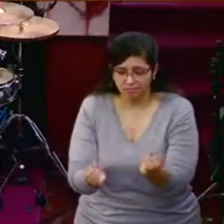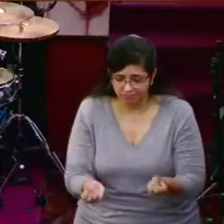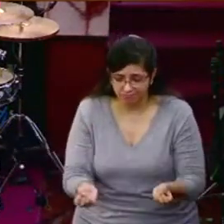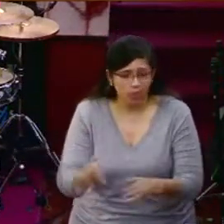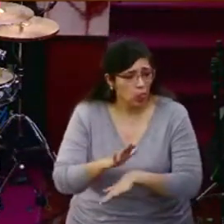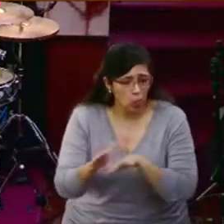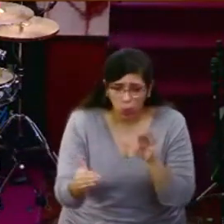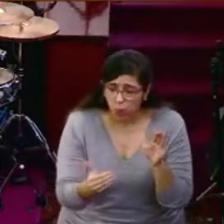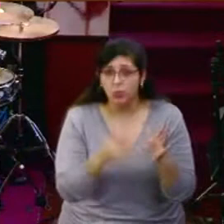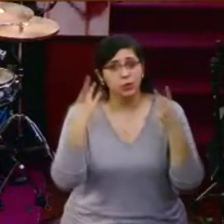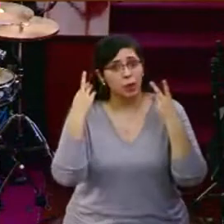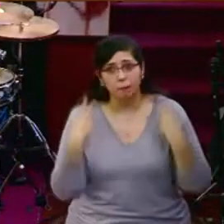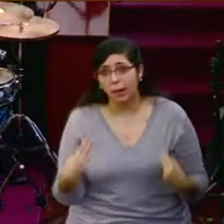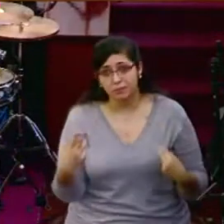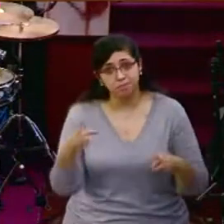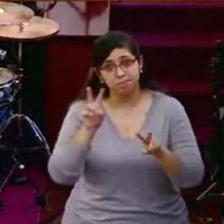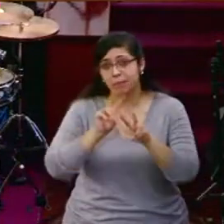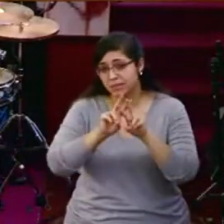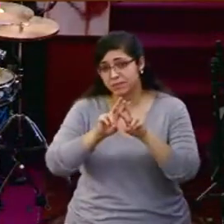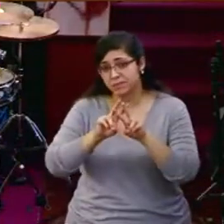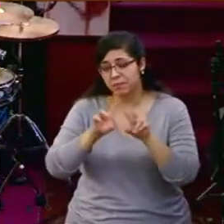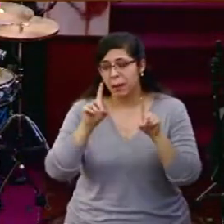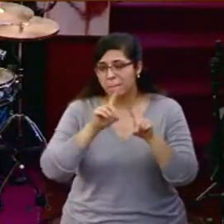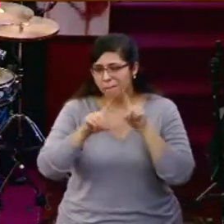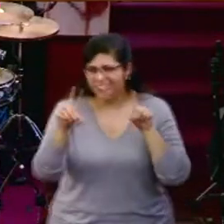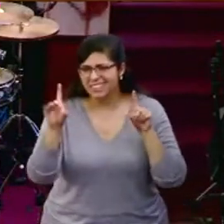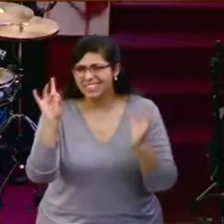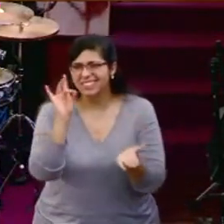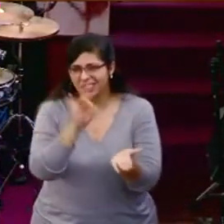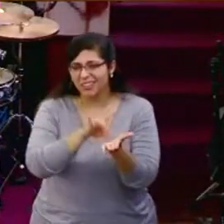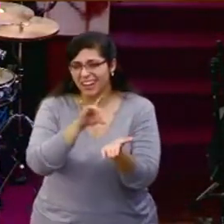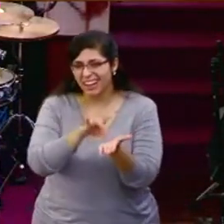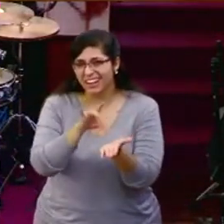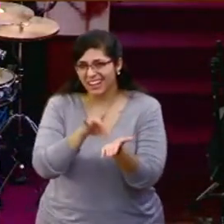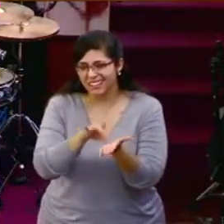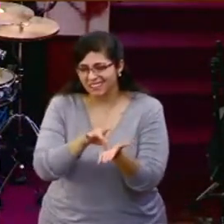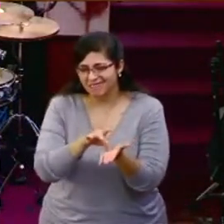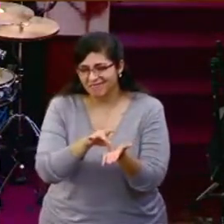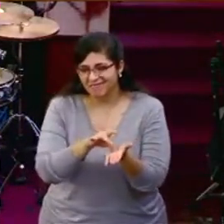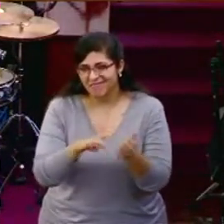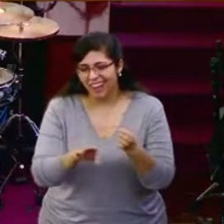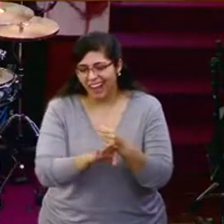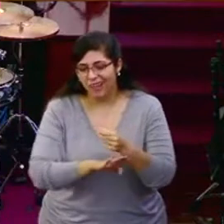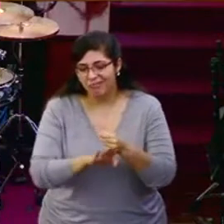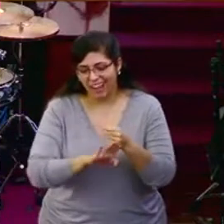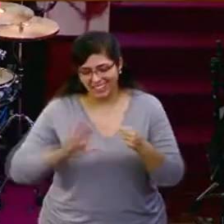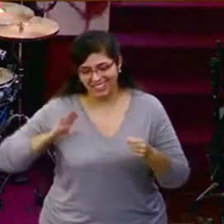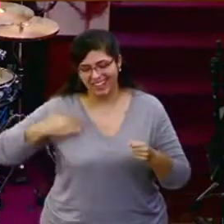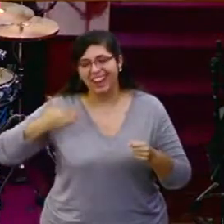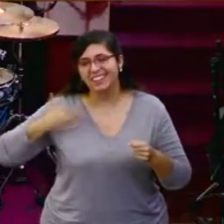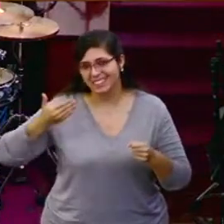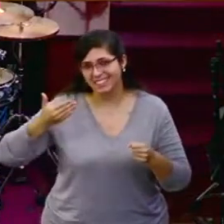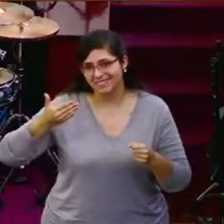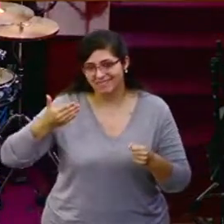de uma prisão verdadeiramente e ele aprendeu o segredo do contentamento o